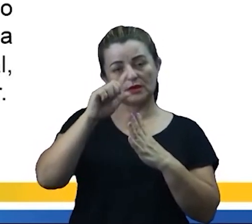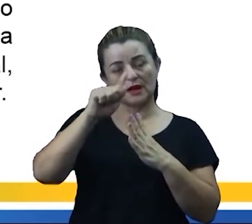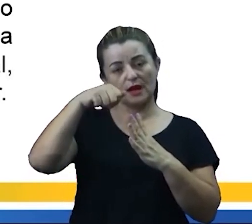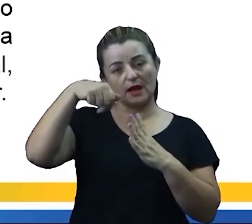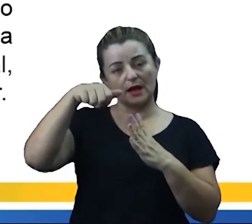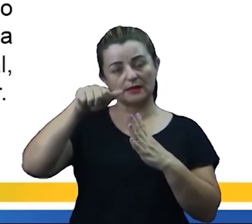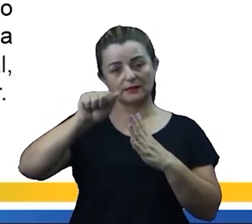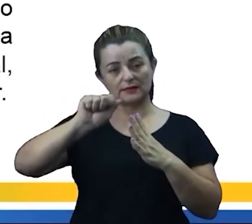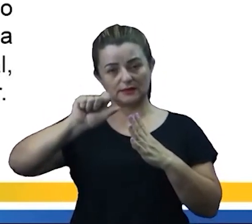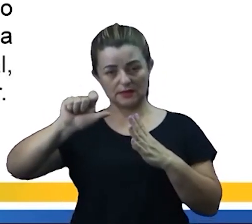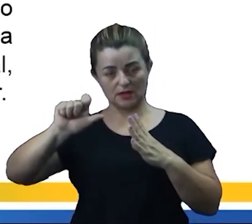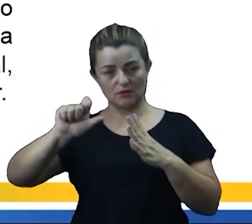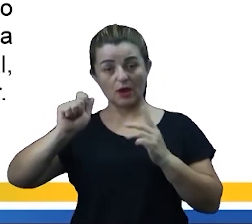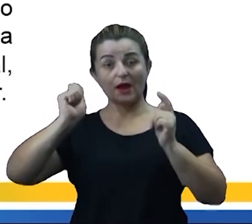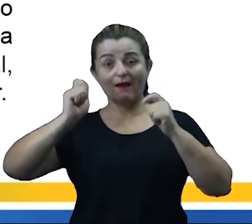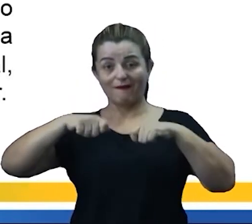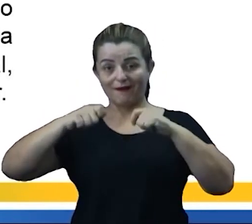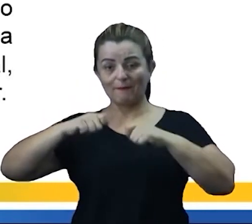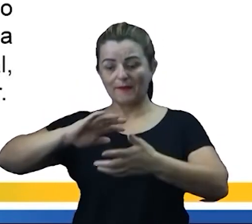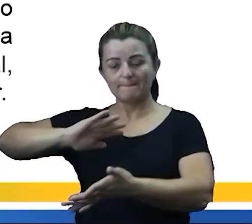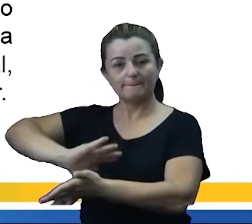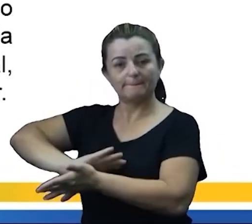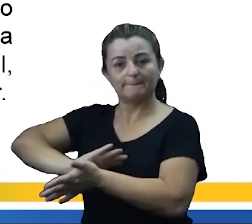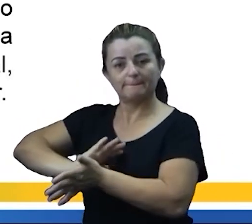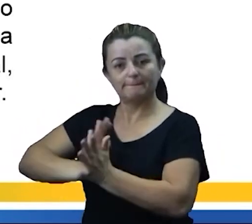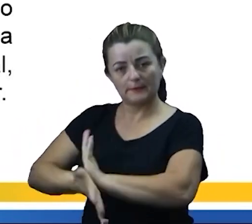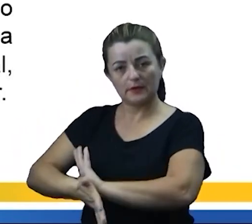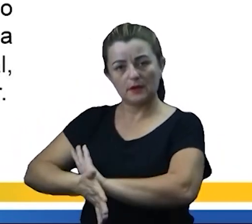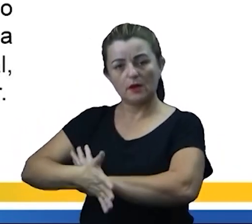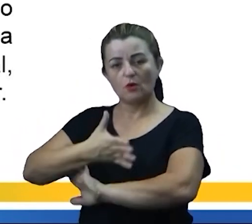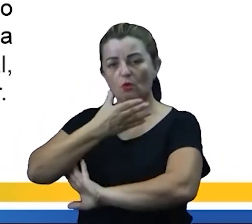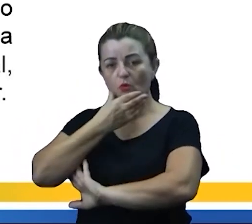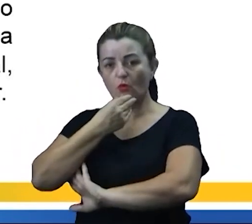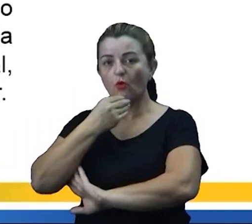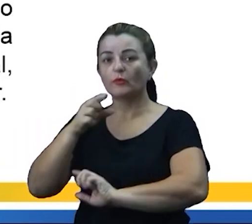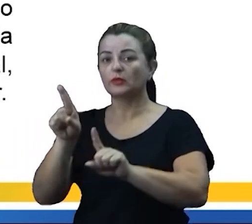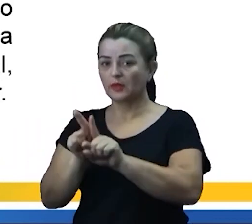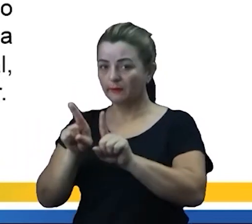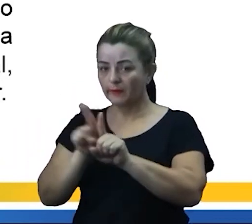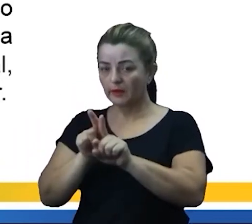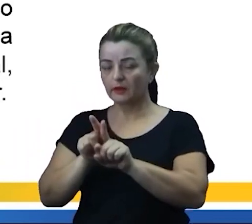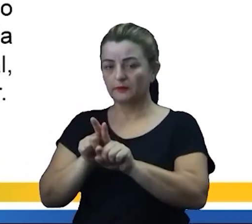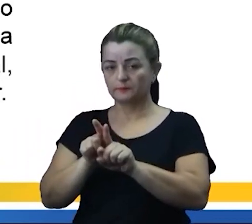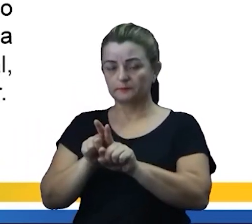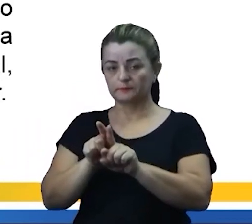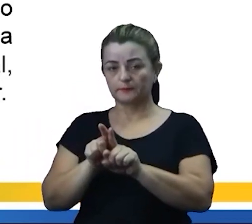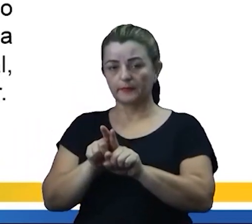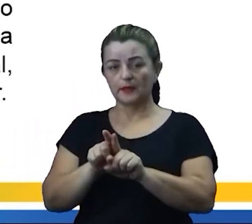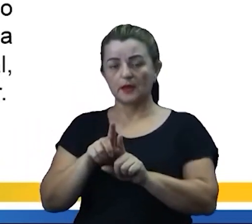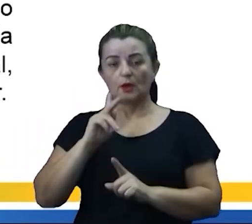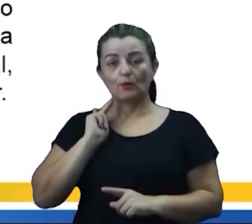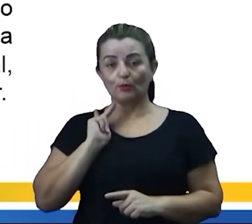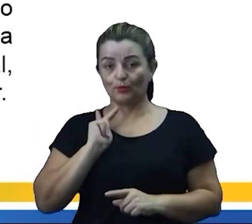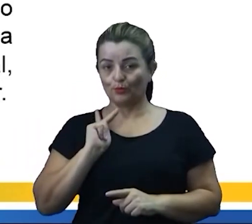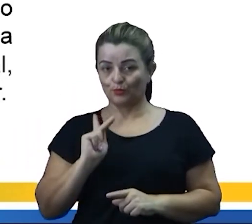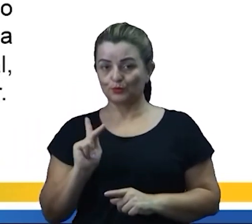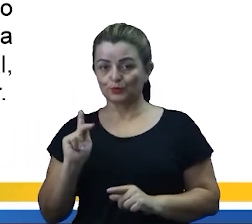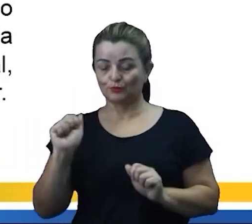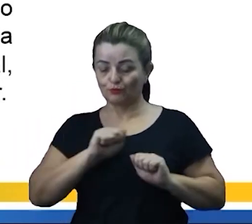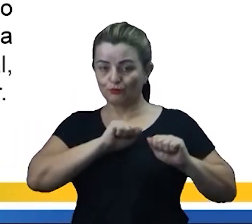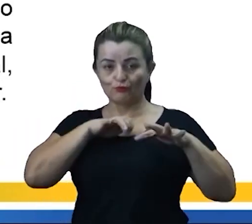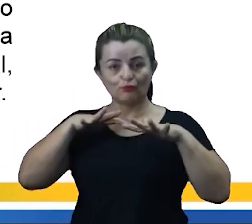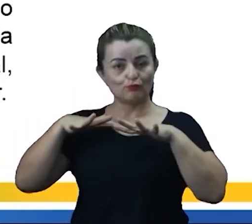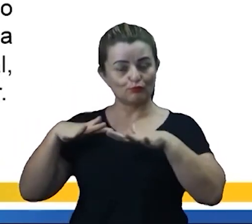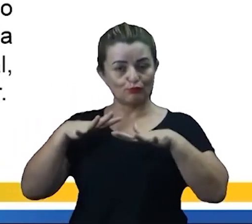um homem à ruína, né? Inclusive até o homem mais cauteloso. Esse tipo de comportamento atingiu todas as